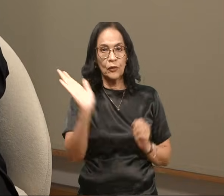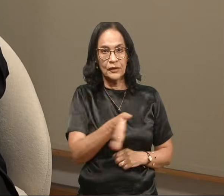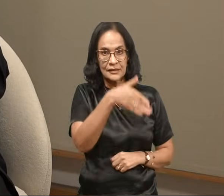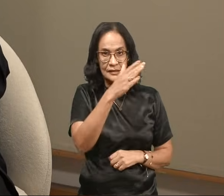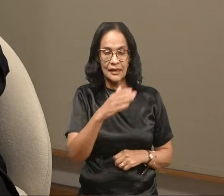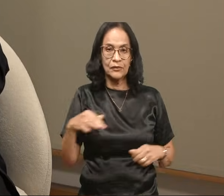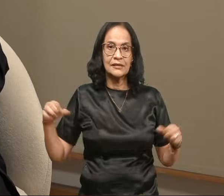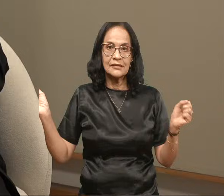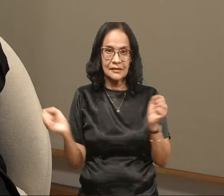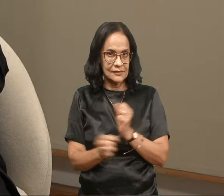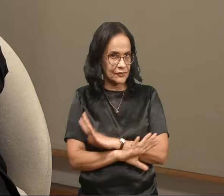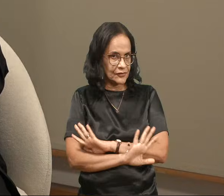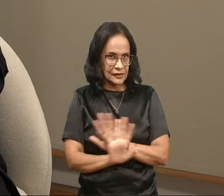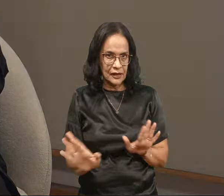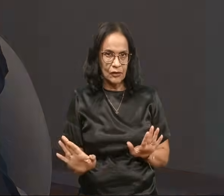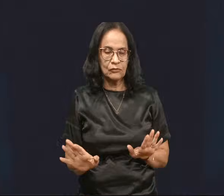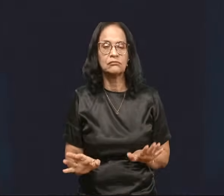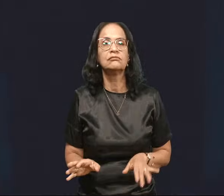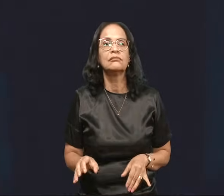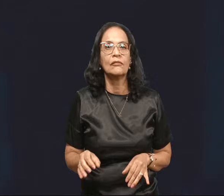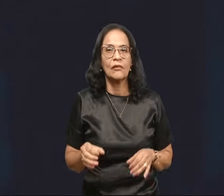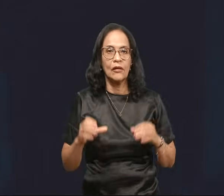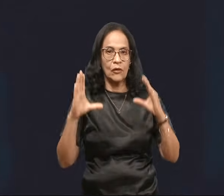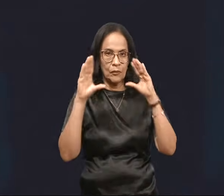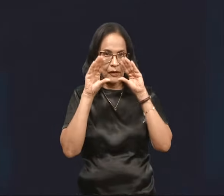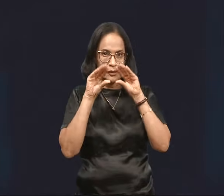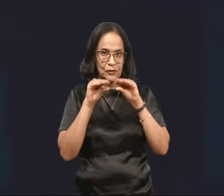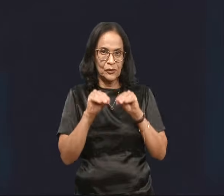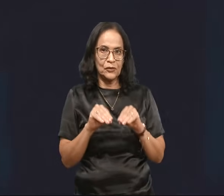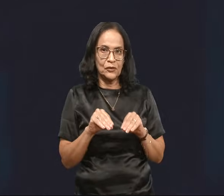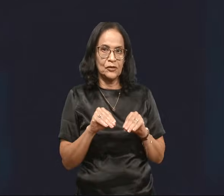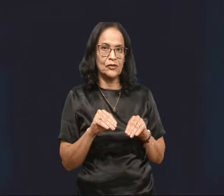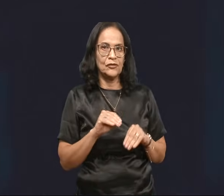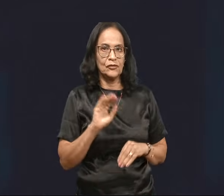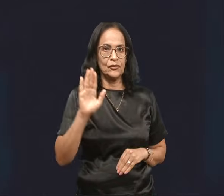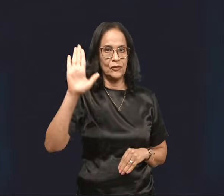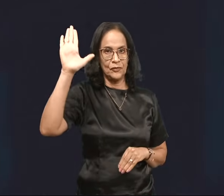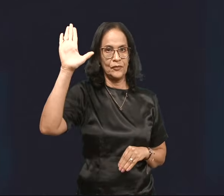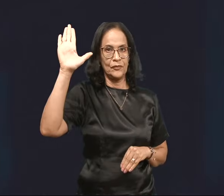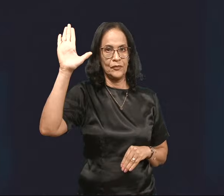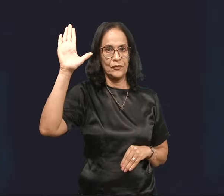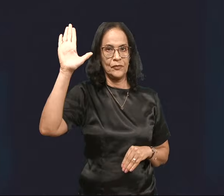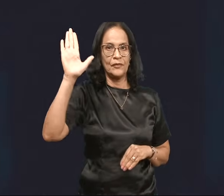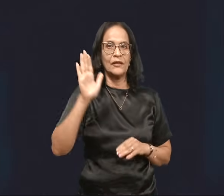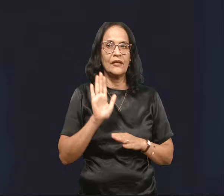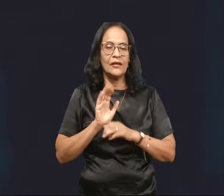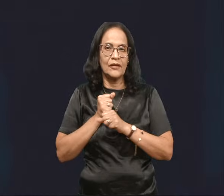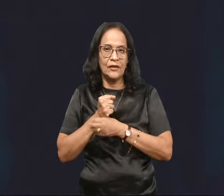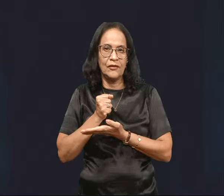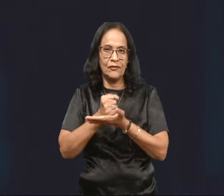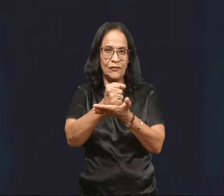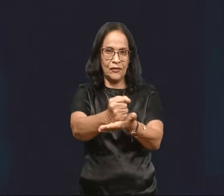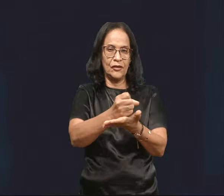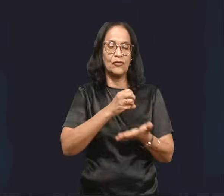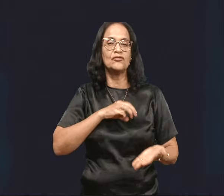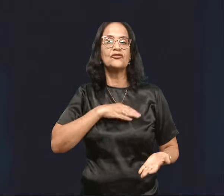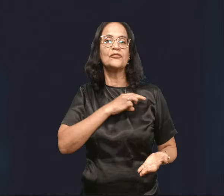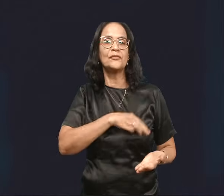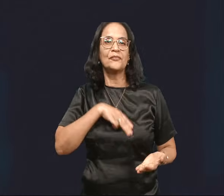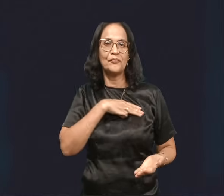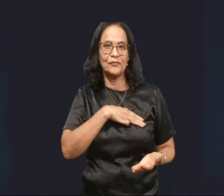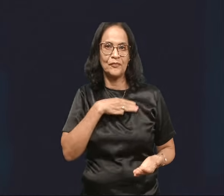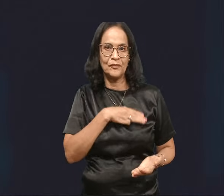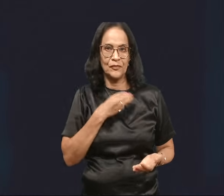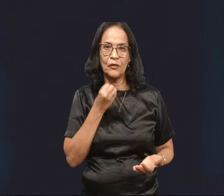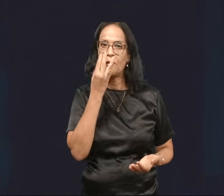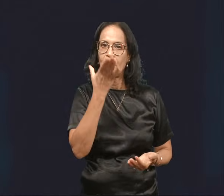desses alunos, tá bom? É uma noite onde nós teremos homenagens e envio de missionários, tá bom? E então vale a pena